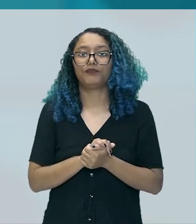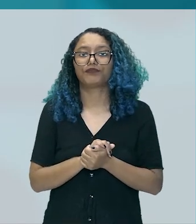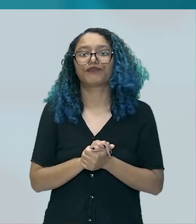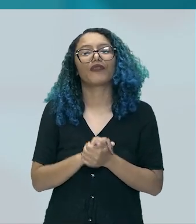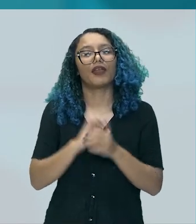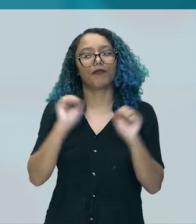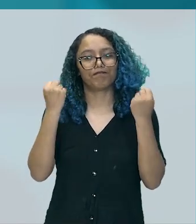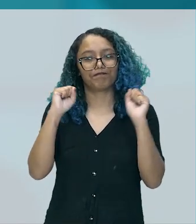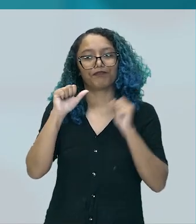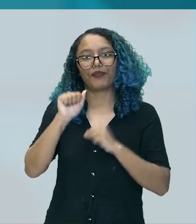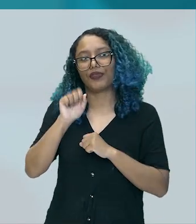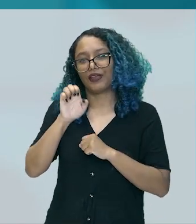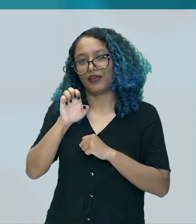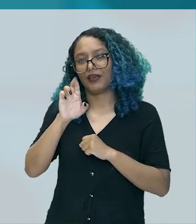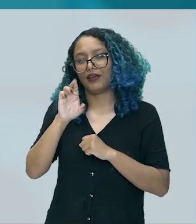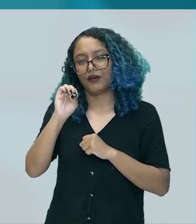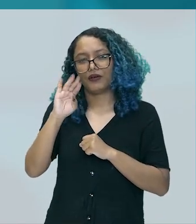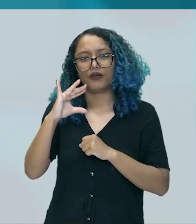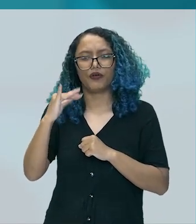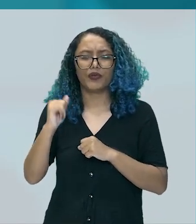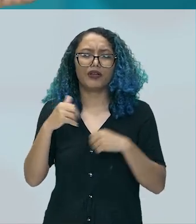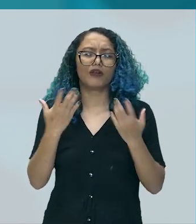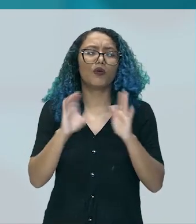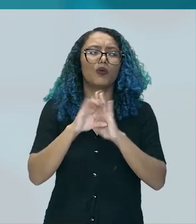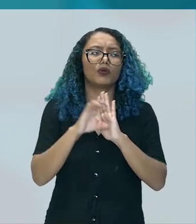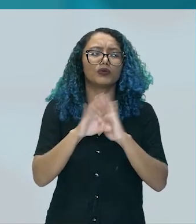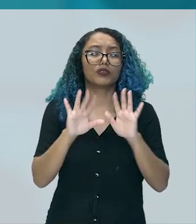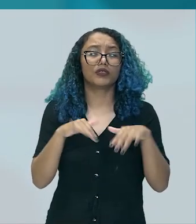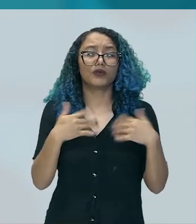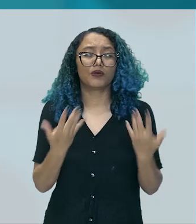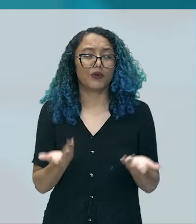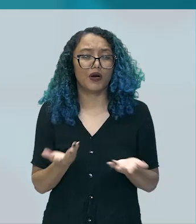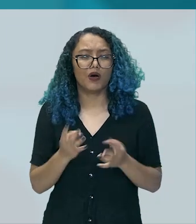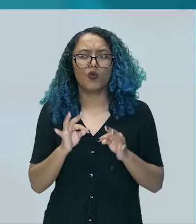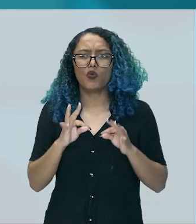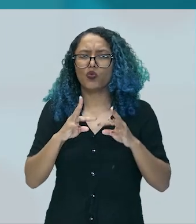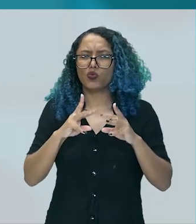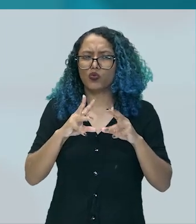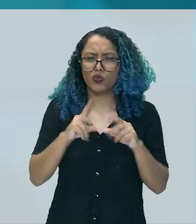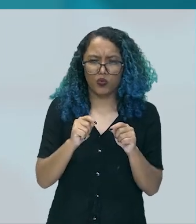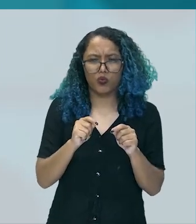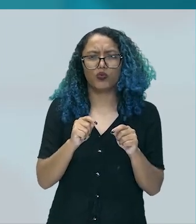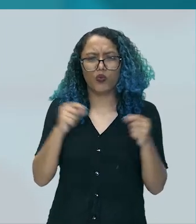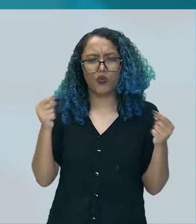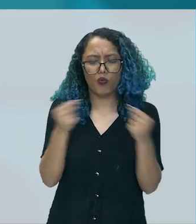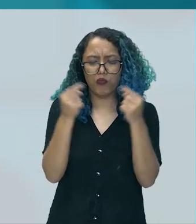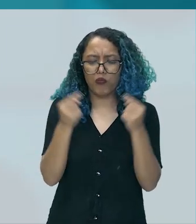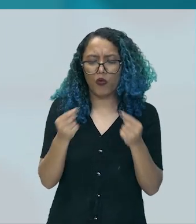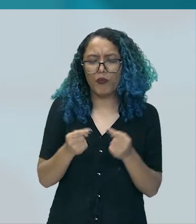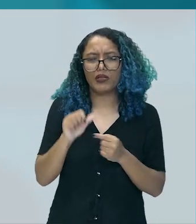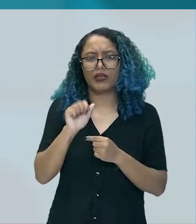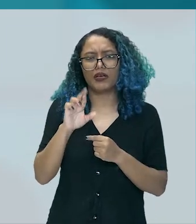tem todos esses elementos, tá? Vai trabalhar a questão da força, da flexibilidade, da